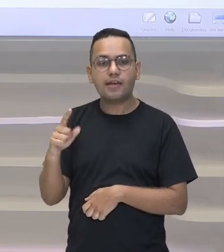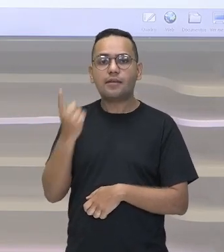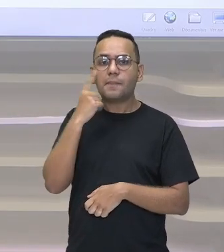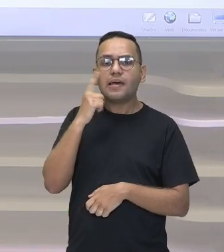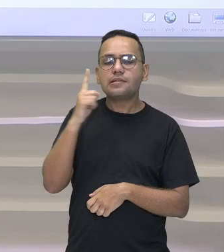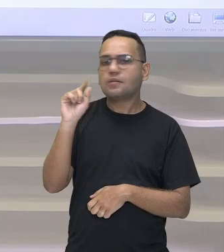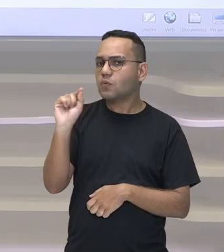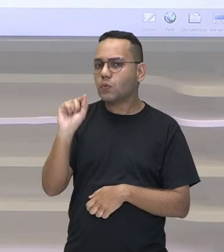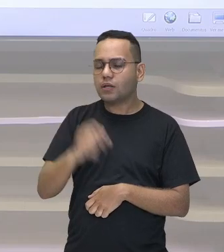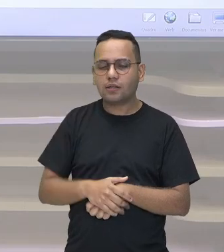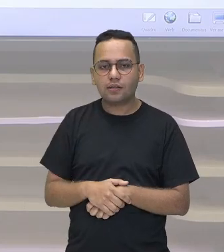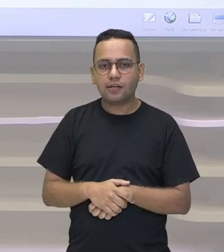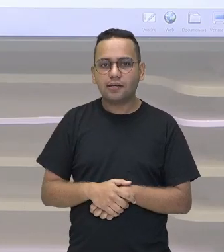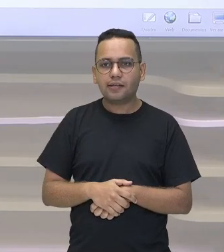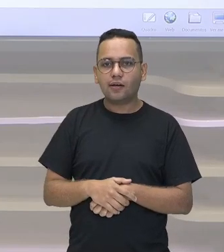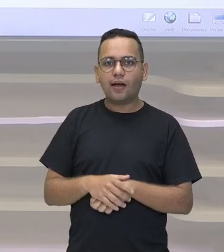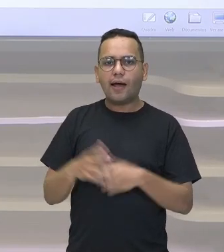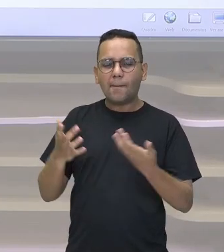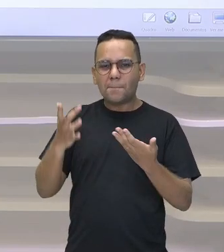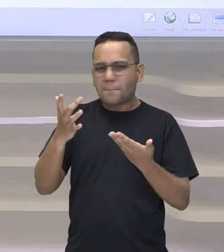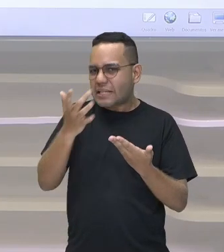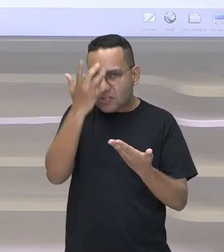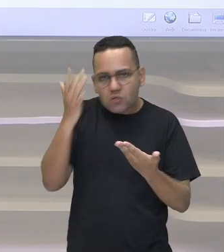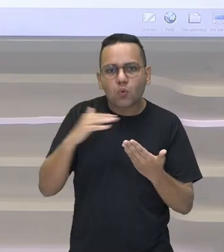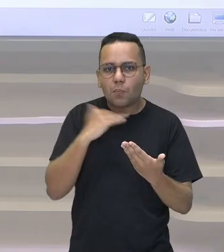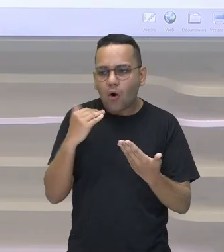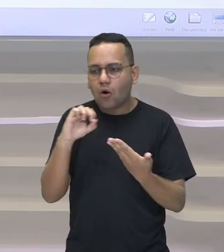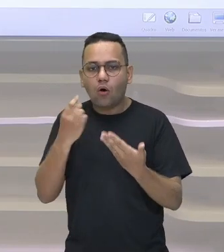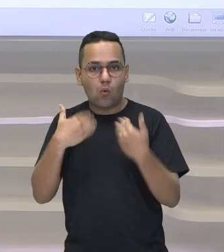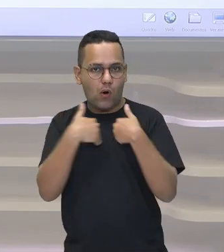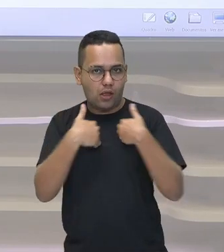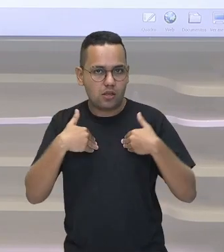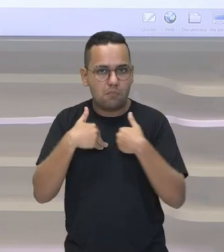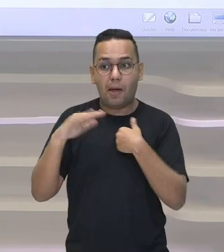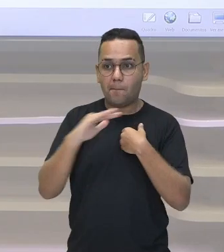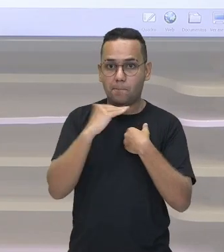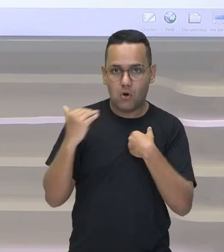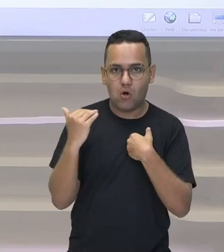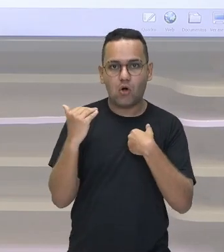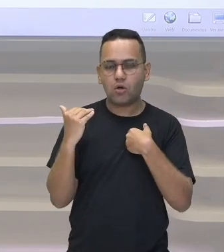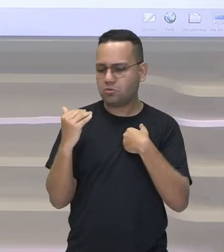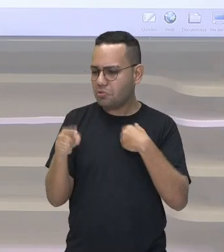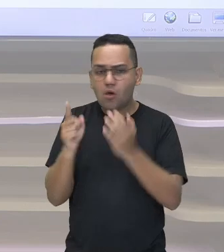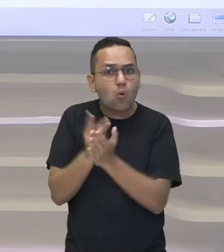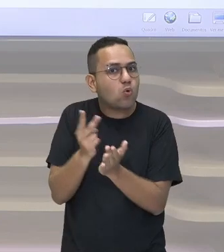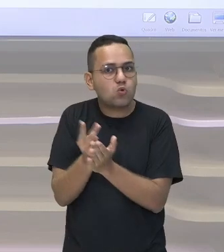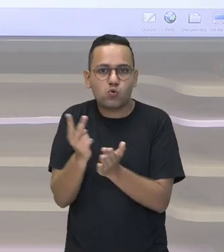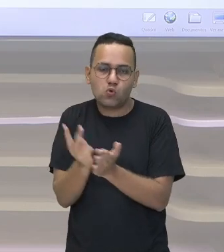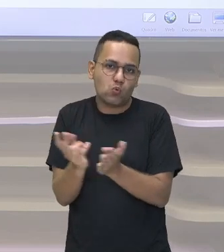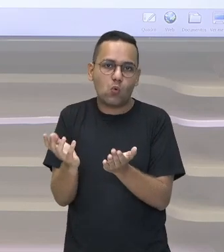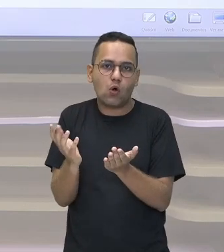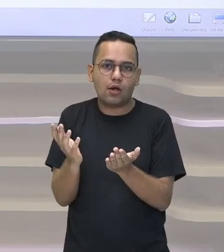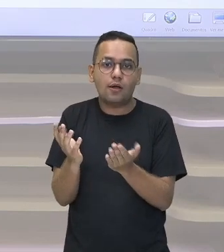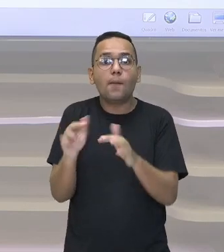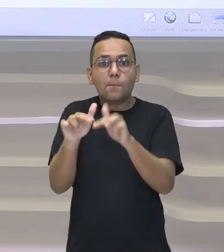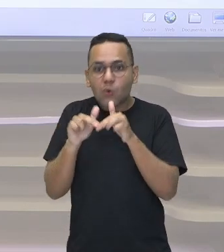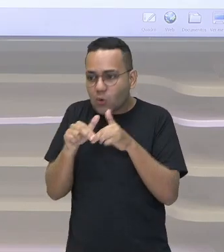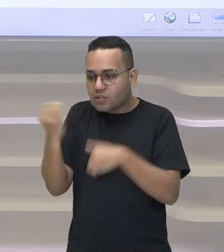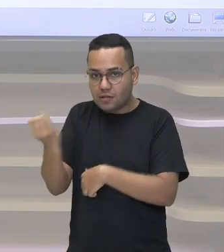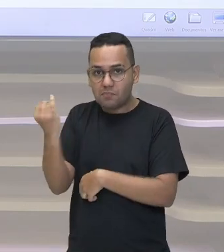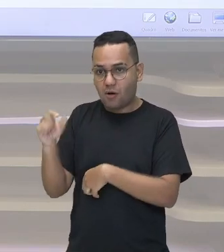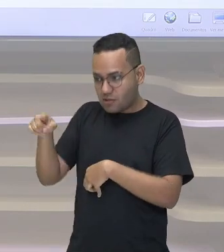decompositores, eles atuam degradando aquela matéria morta, decompondo e devolvendo